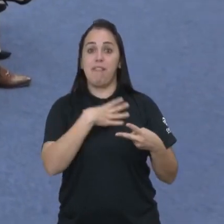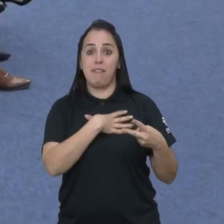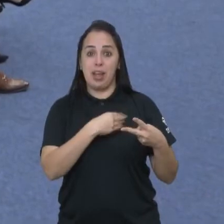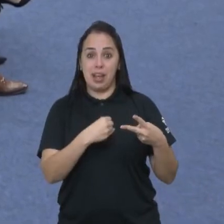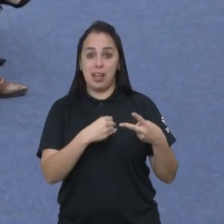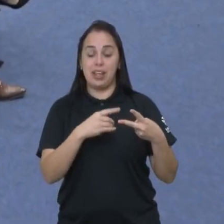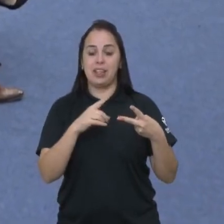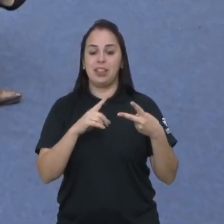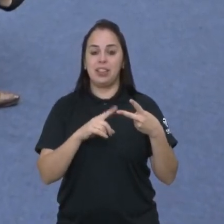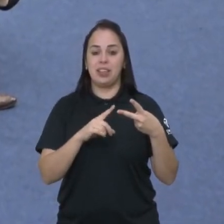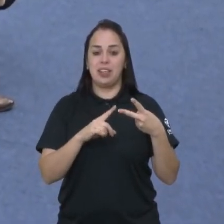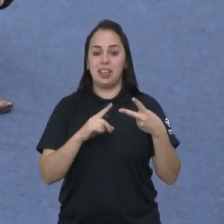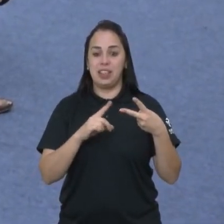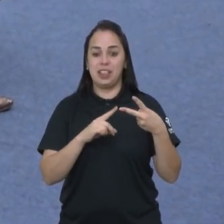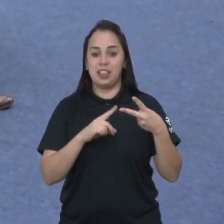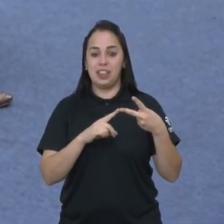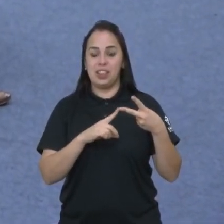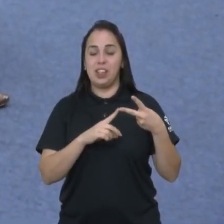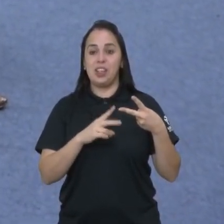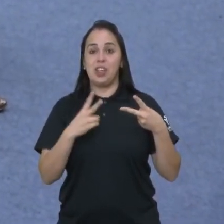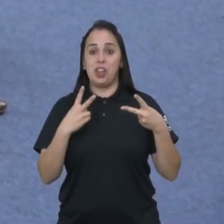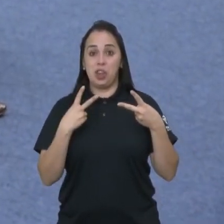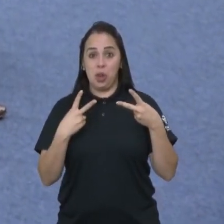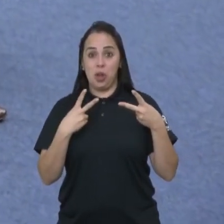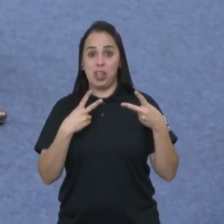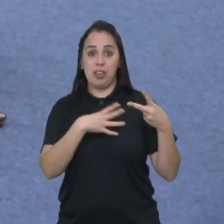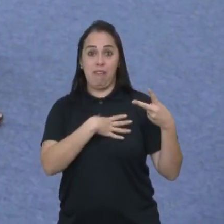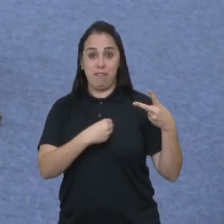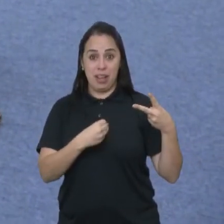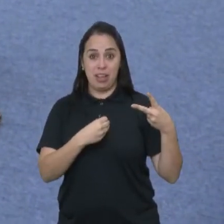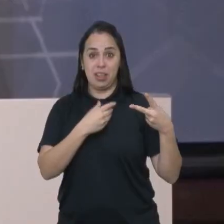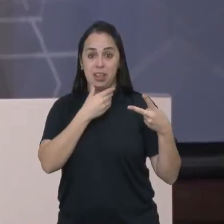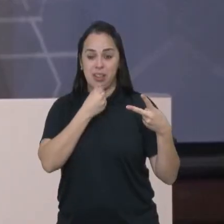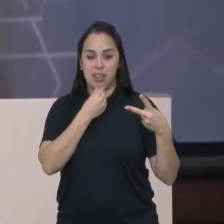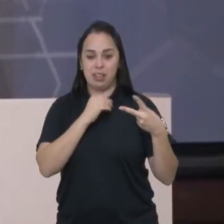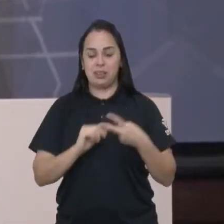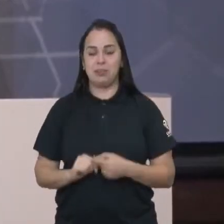e o Joaquim, esse último ainda a caminho.